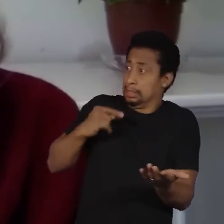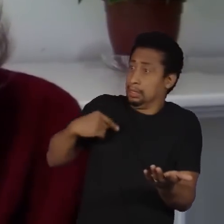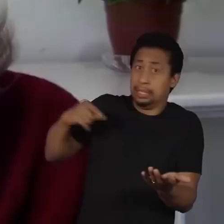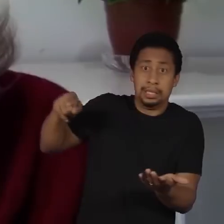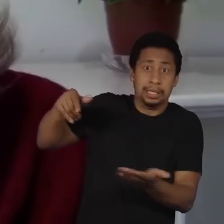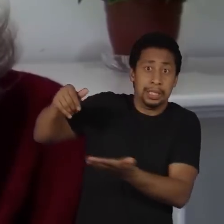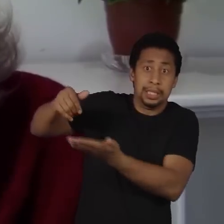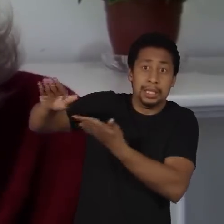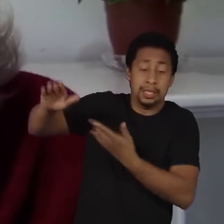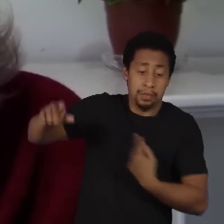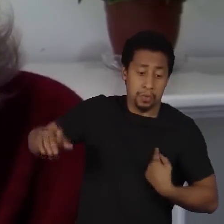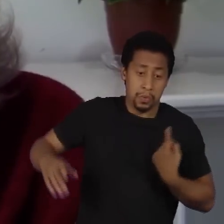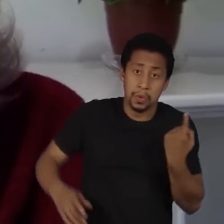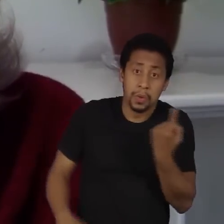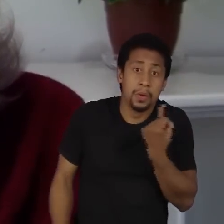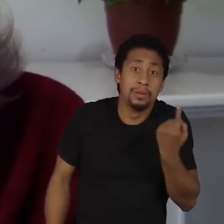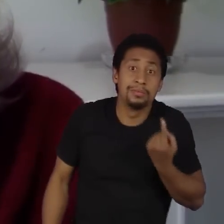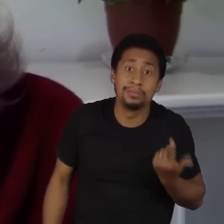sozinha lá.